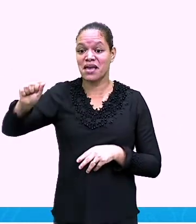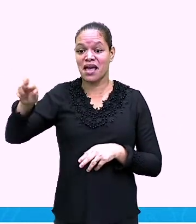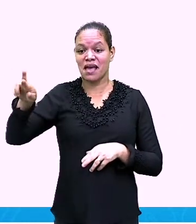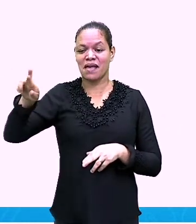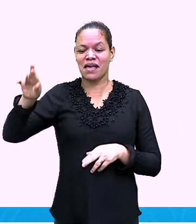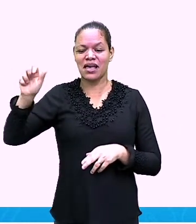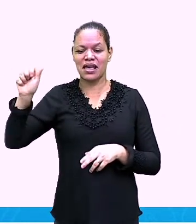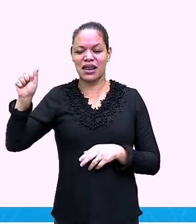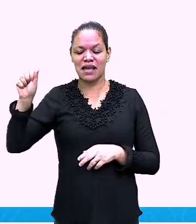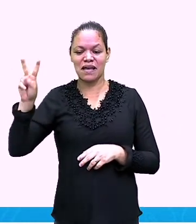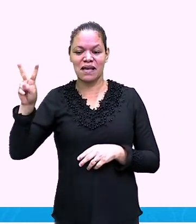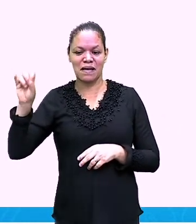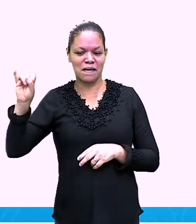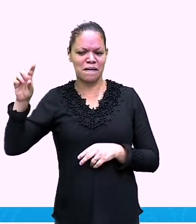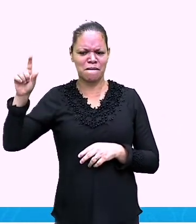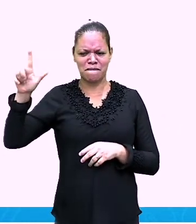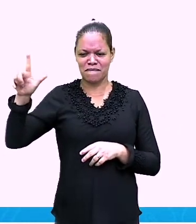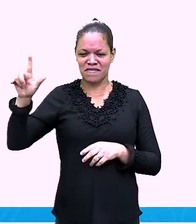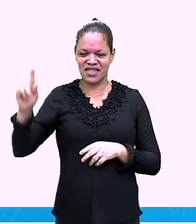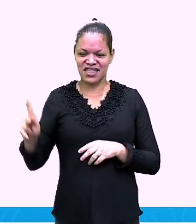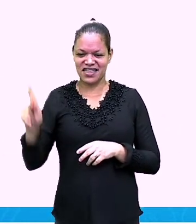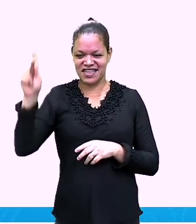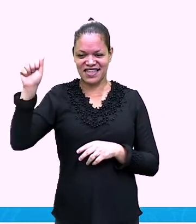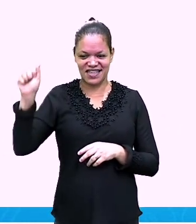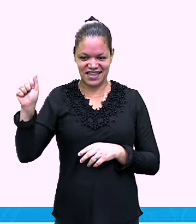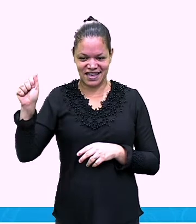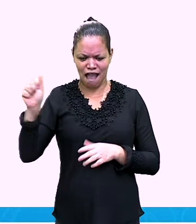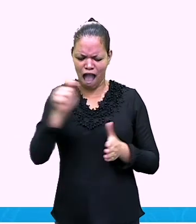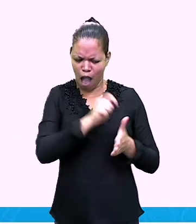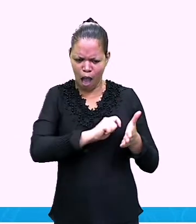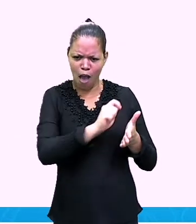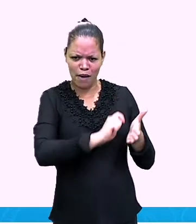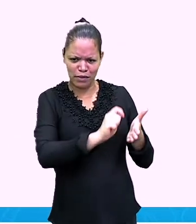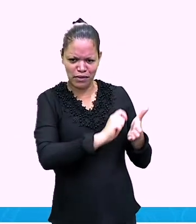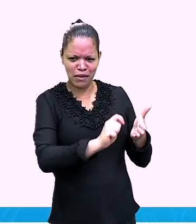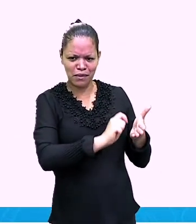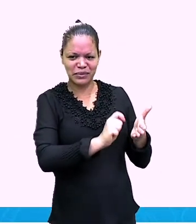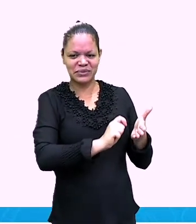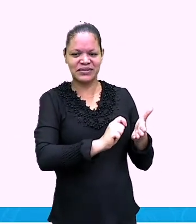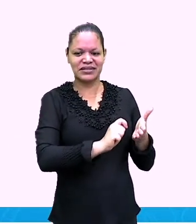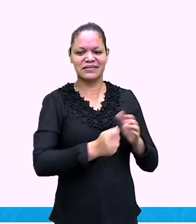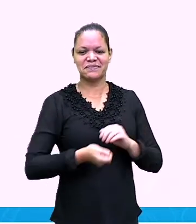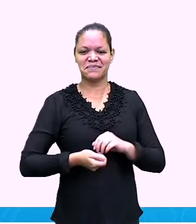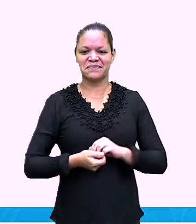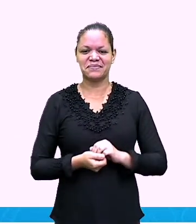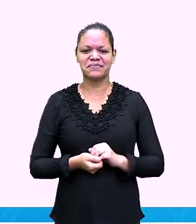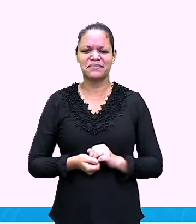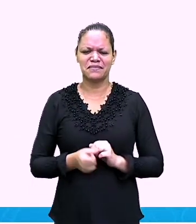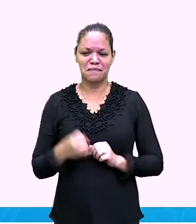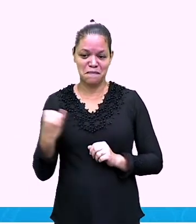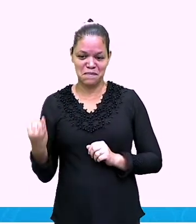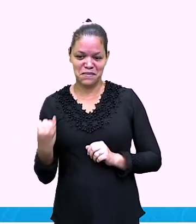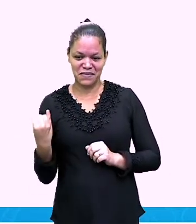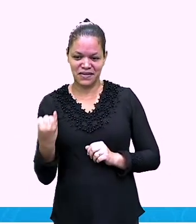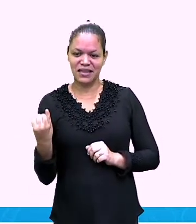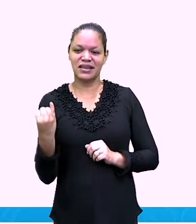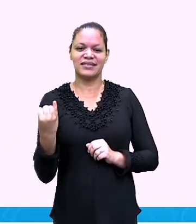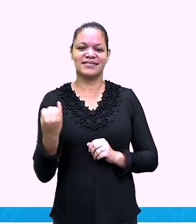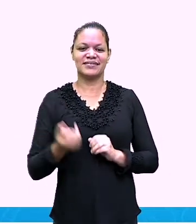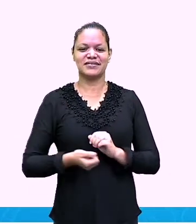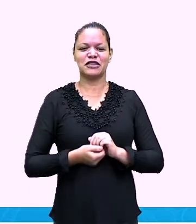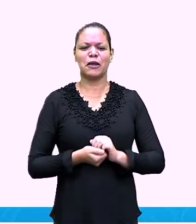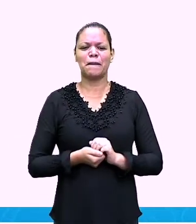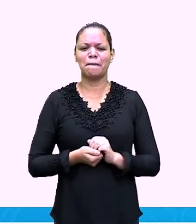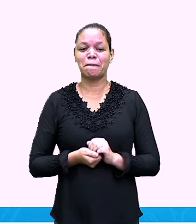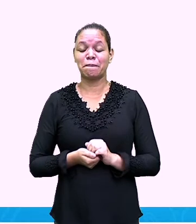Maravilha. Isso mesmo. Vai anotando aí no seu caderno, hein, para você poder desenvolver o hábito de escrita. É muito importante. Olha aqui